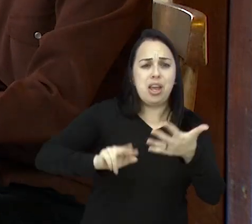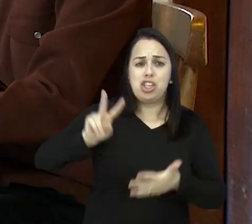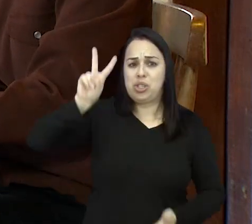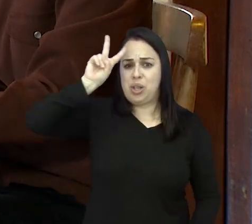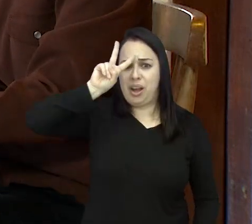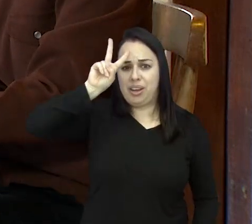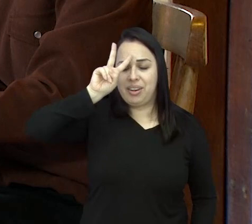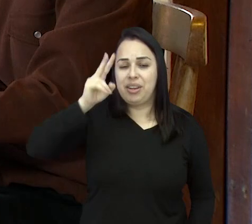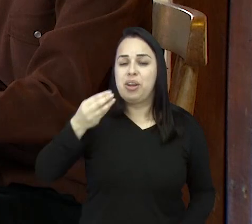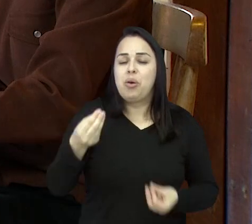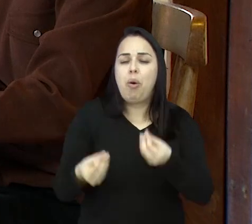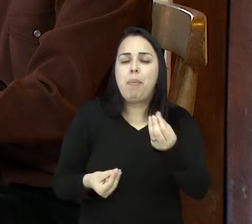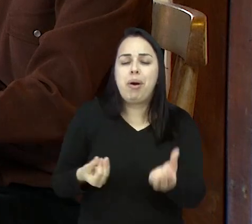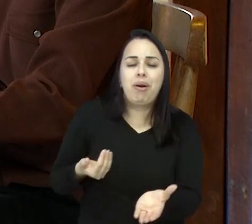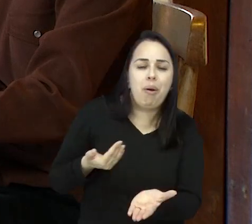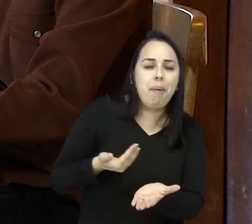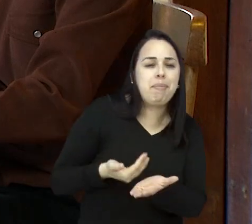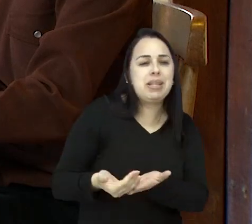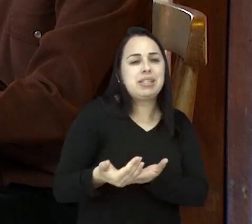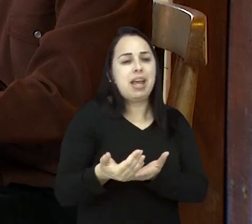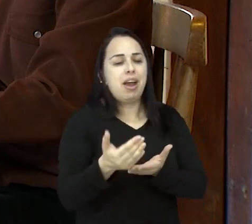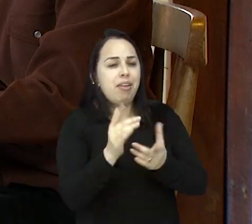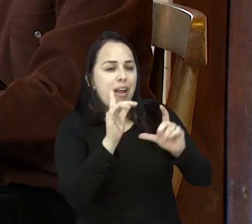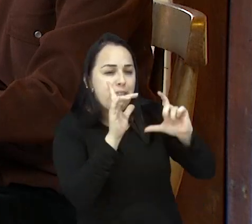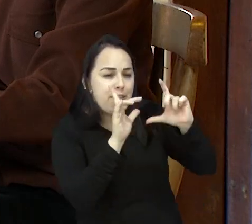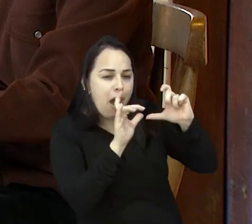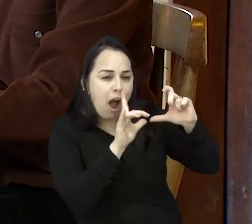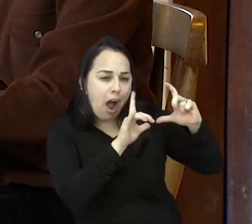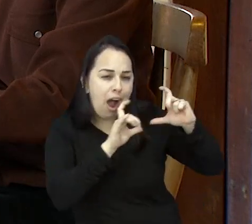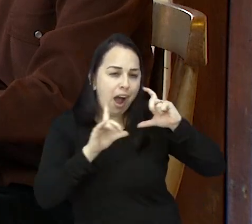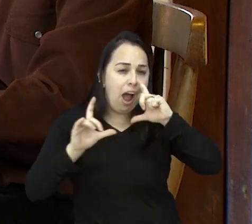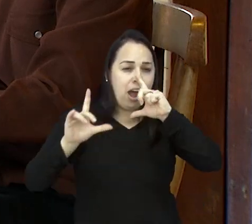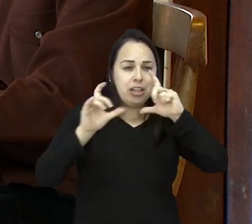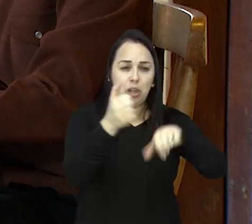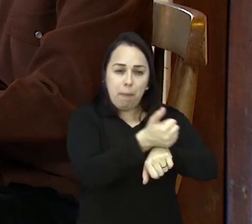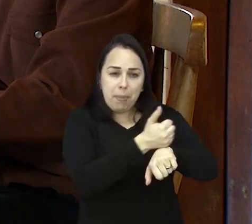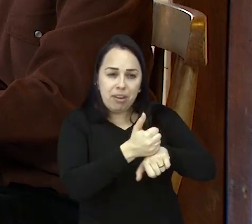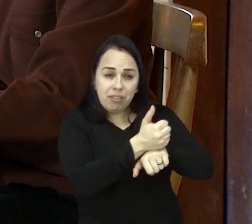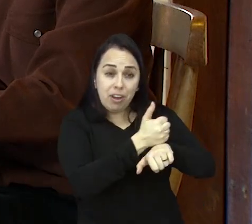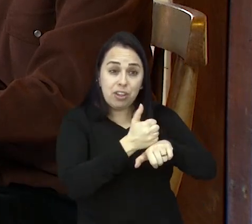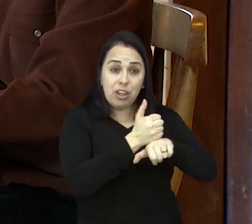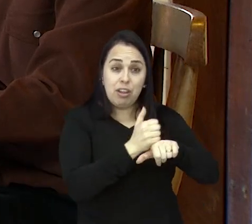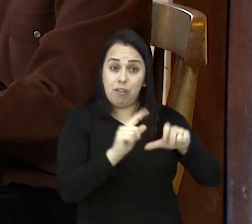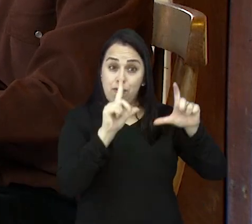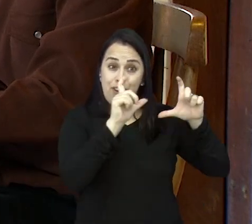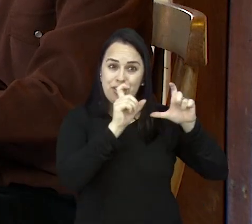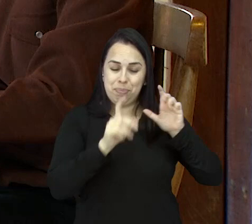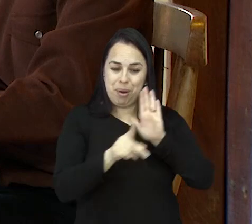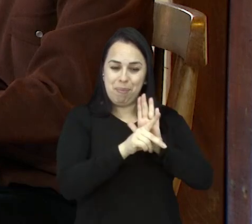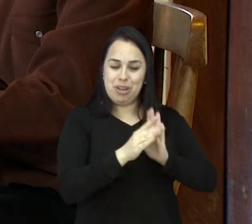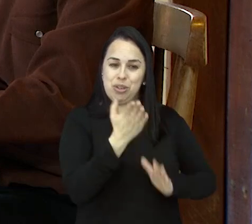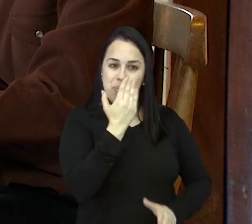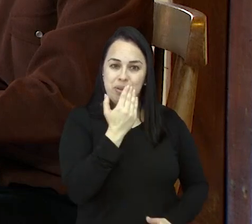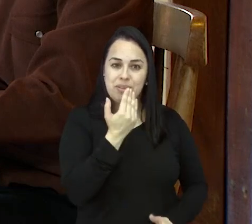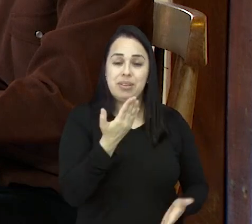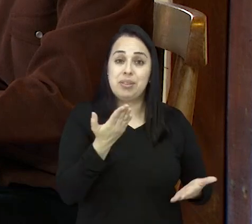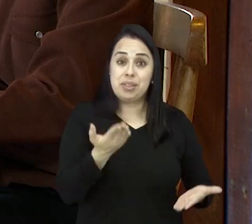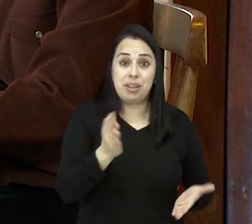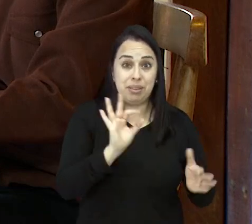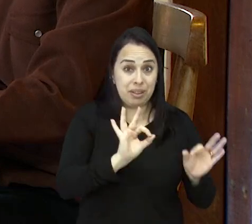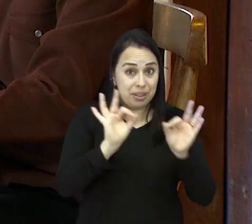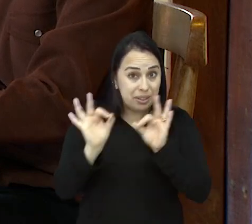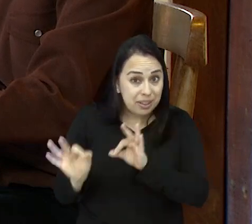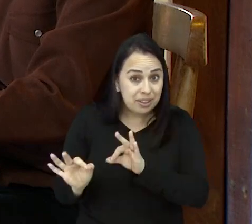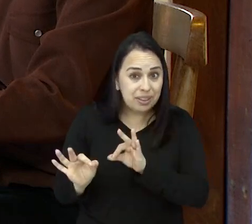pouquinho como ela se aventurou na fotografia, na fotografia gastronômica. E você fica